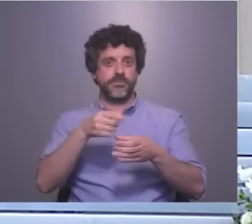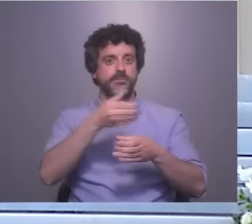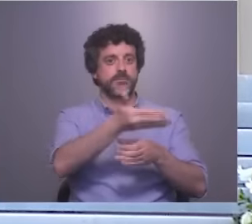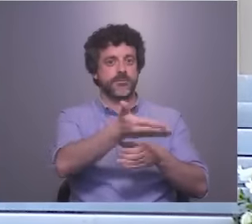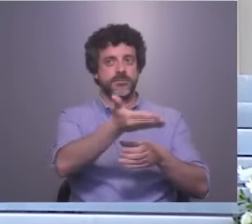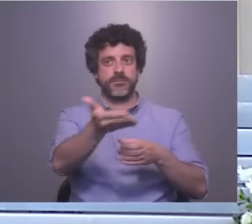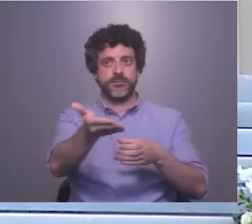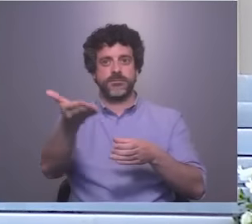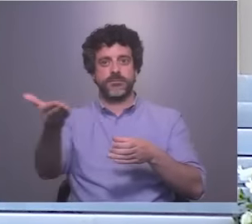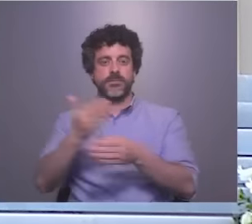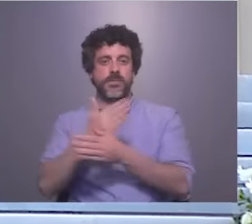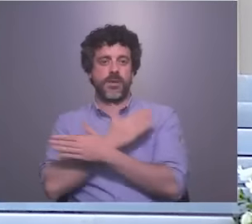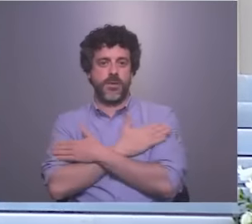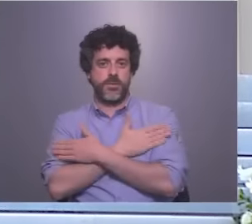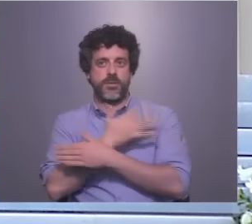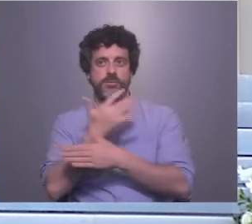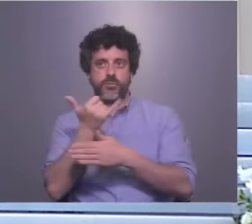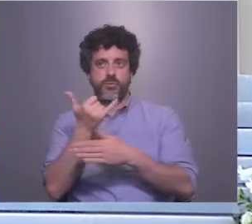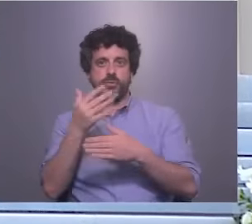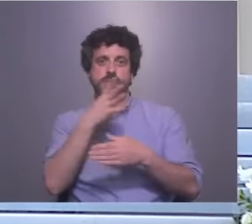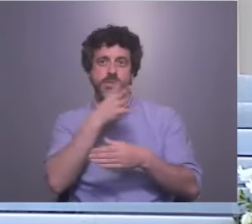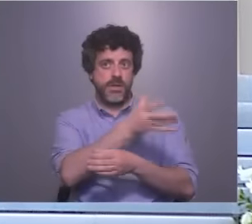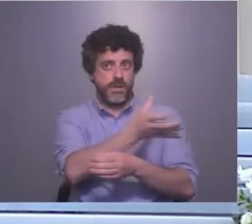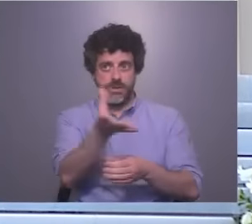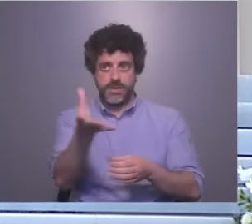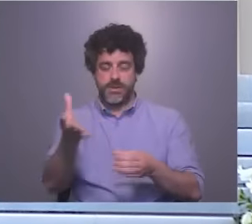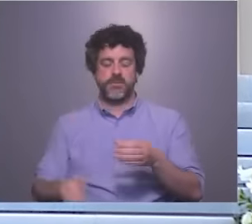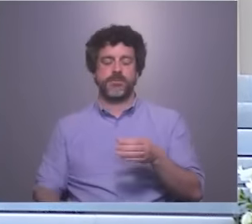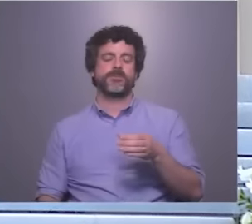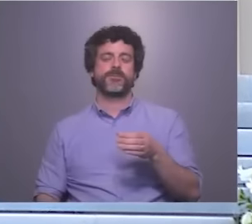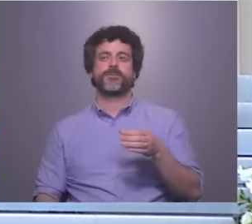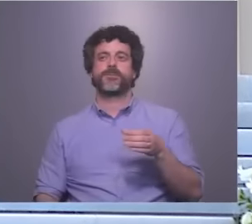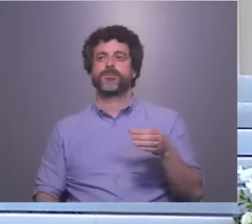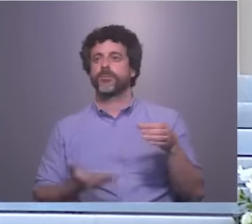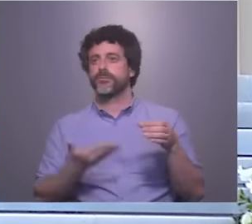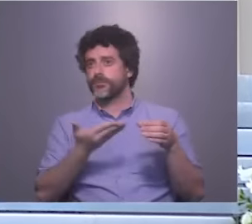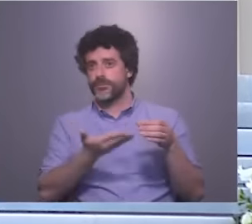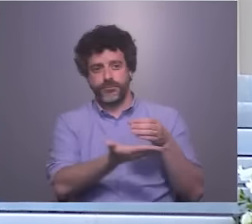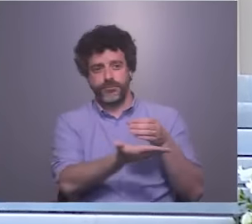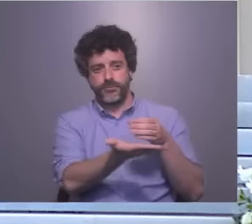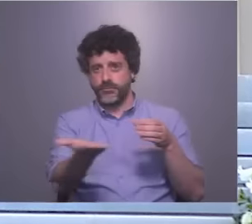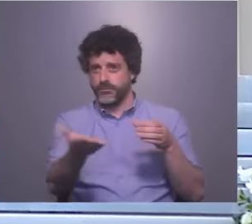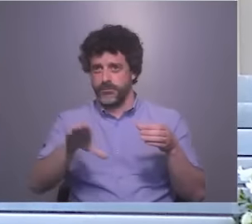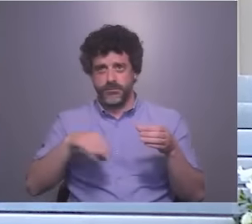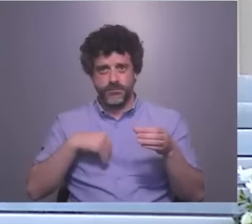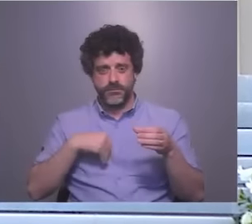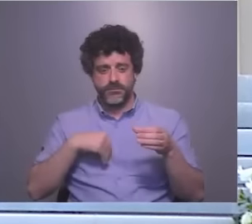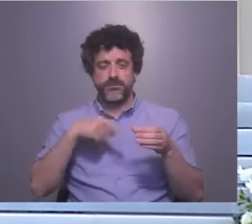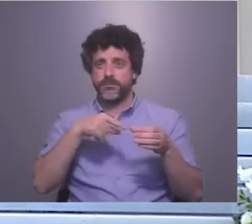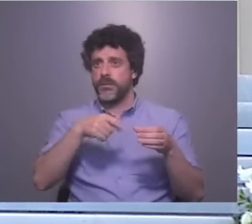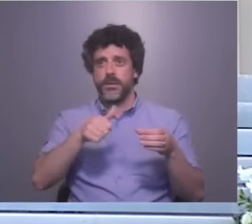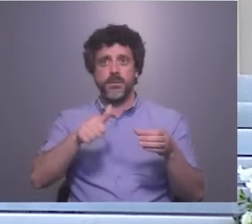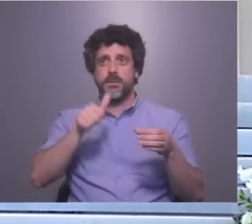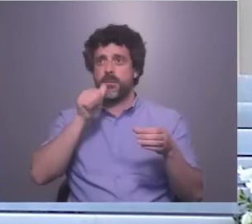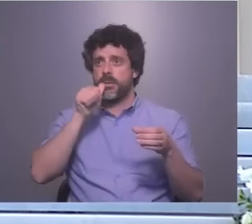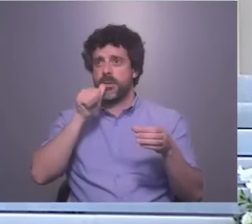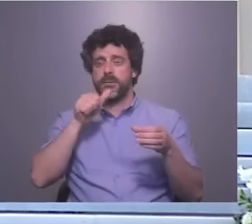De igual modo, no fim da ceia, tomou o cálice, de novo vos